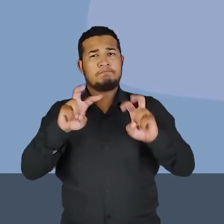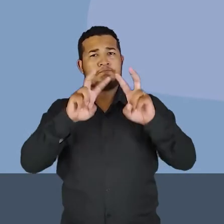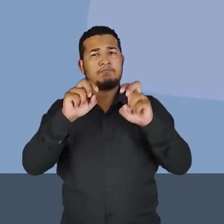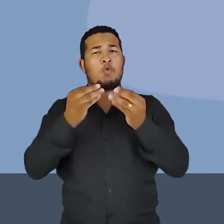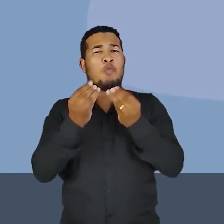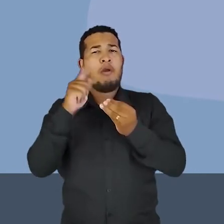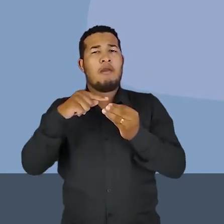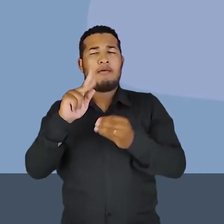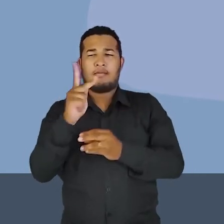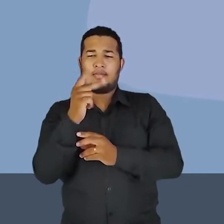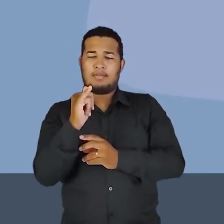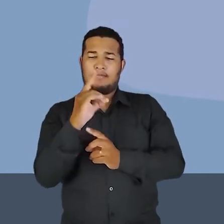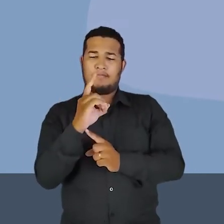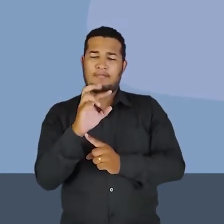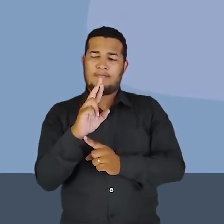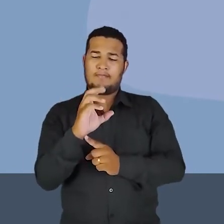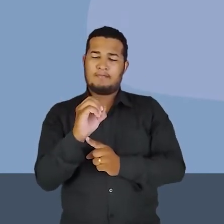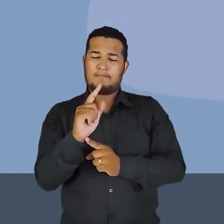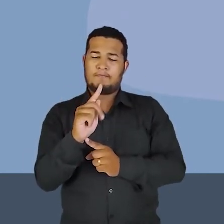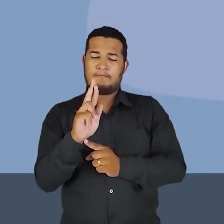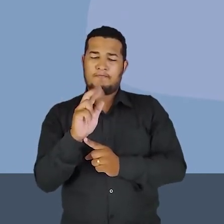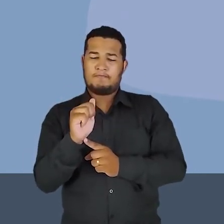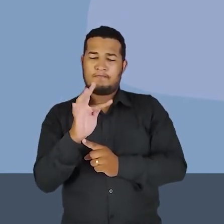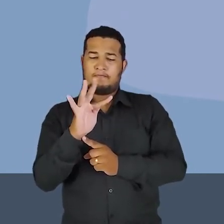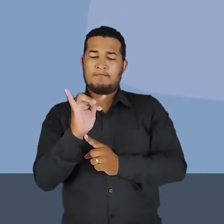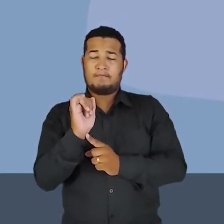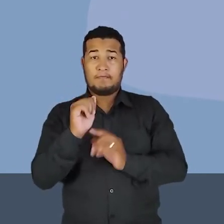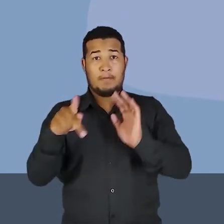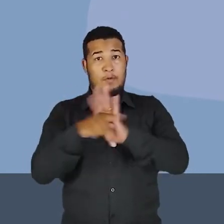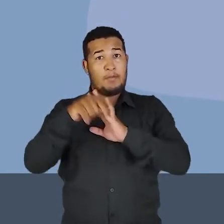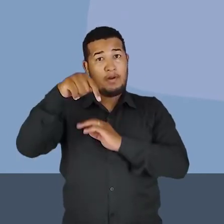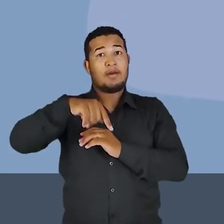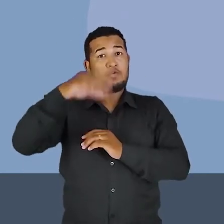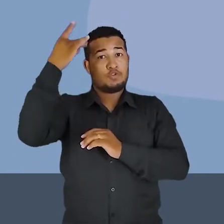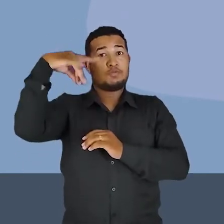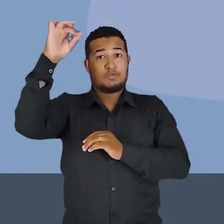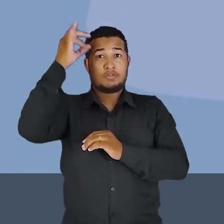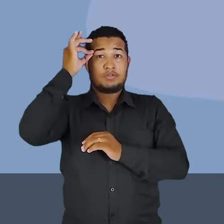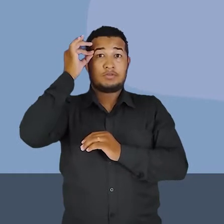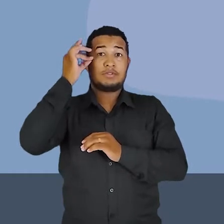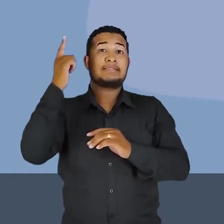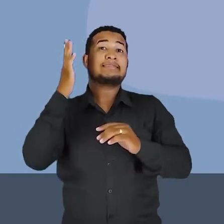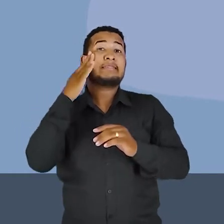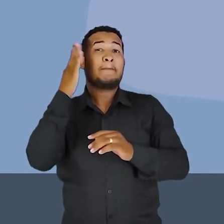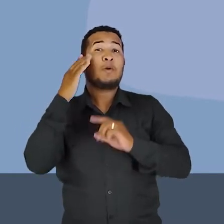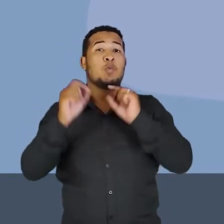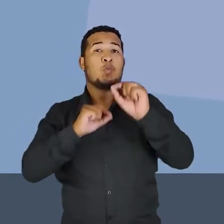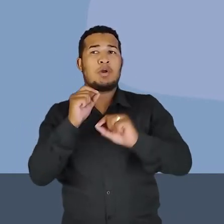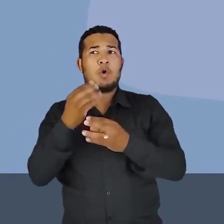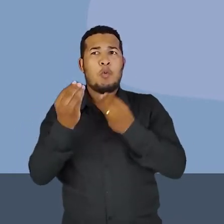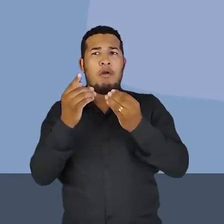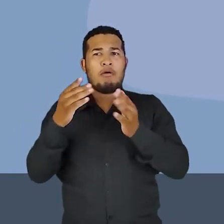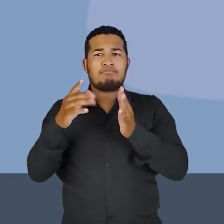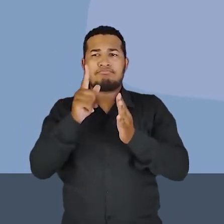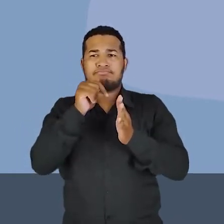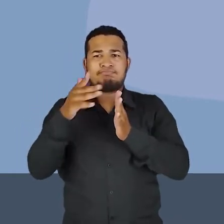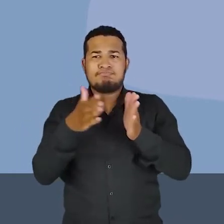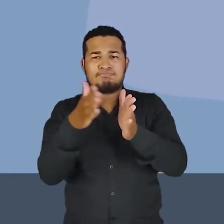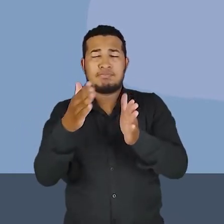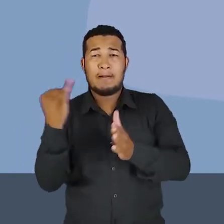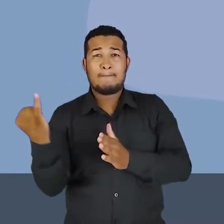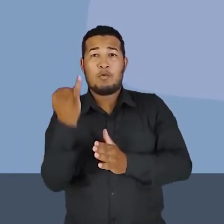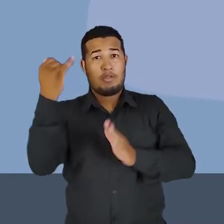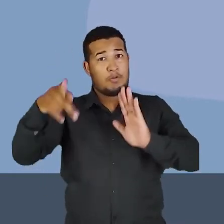Espírito Santo, onde nós podemos verificar quais são os principais rios importantes para a